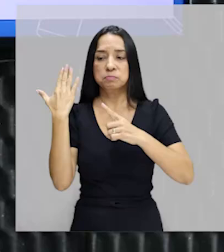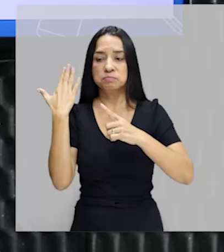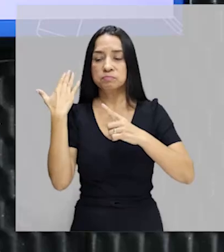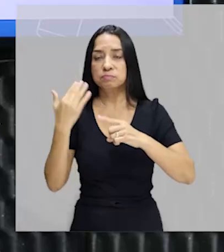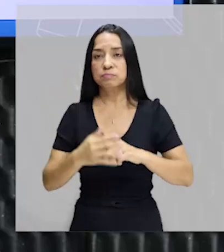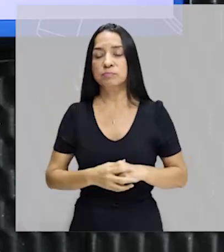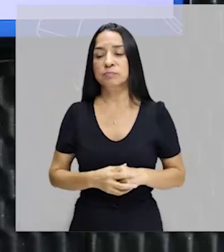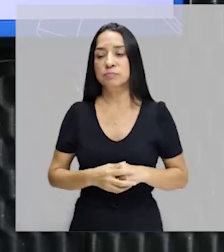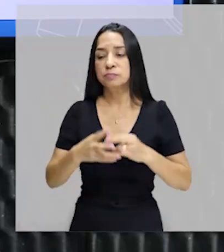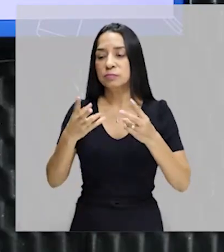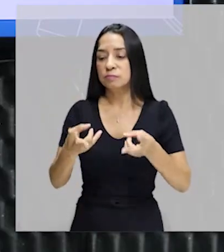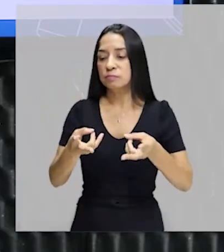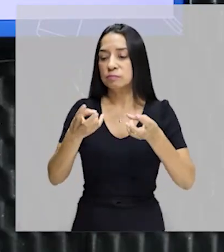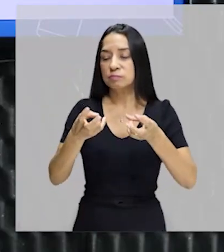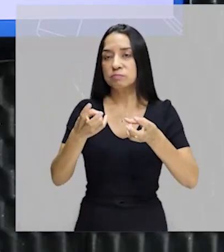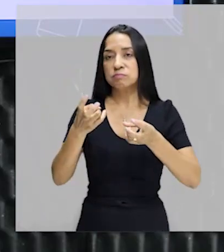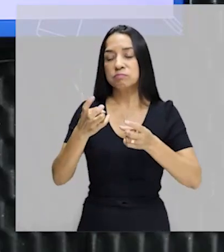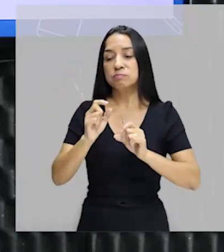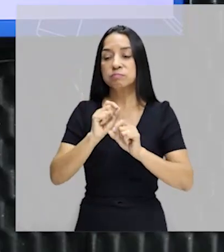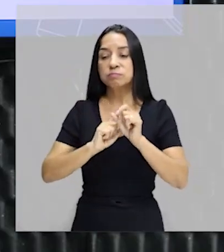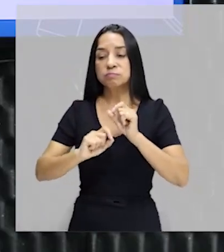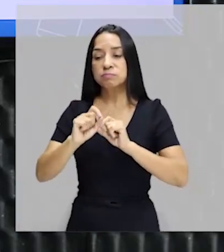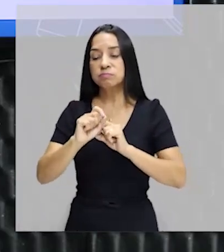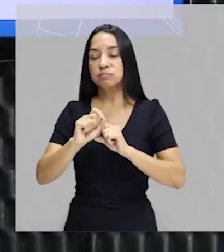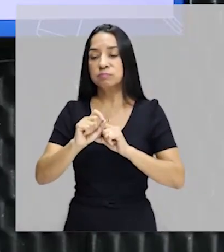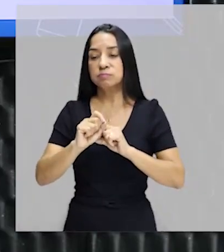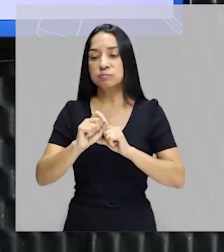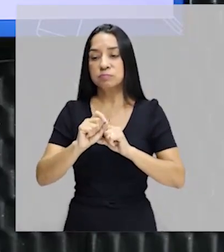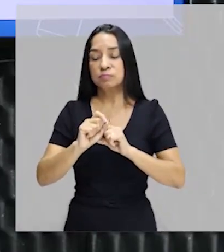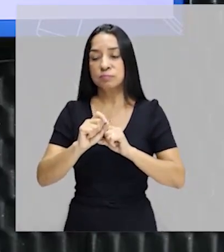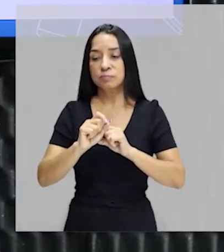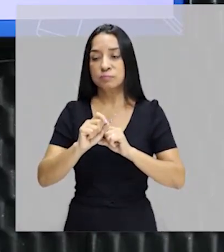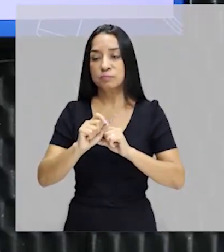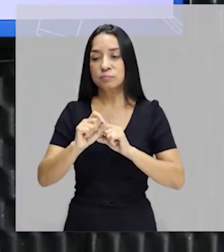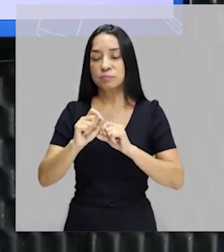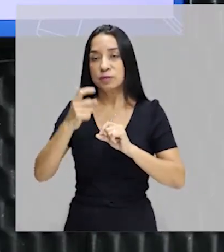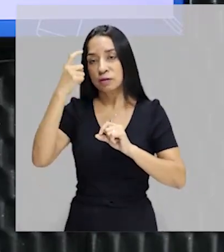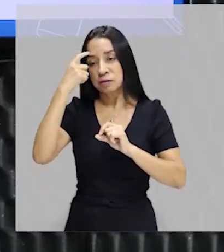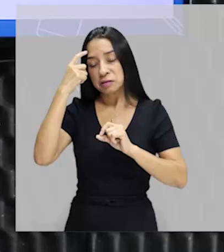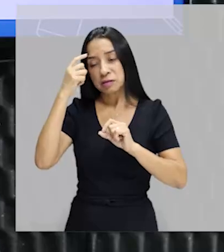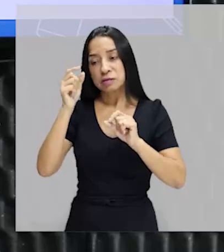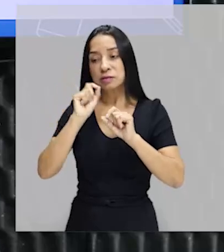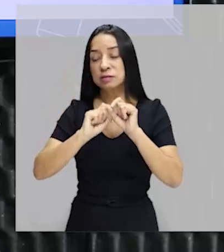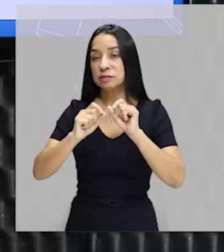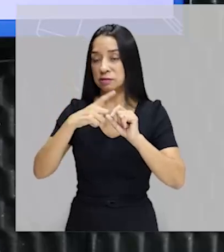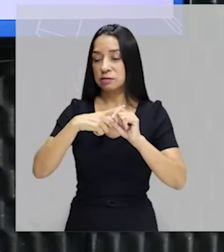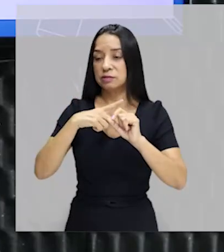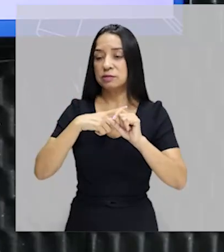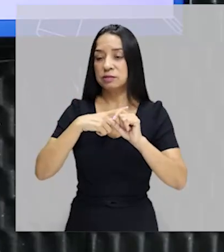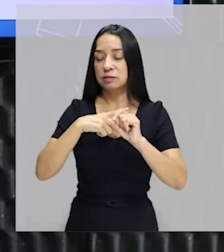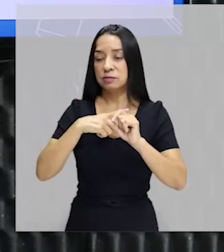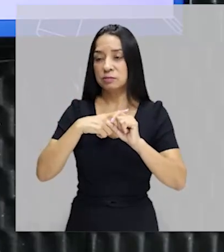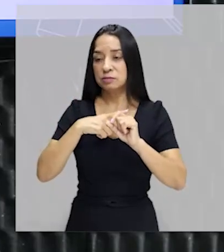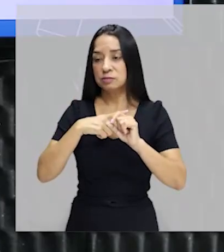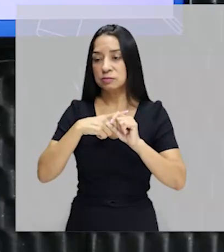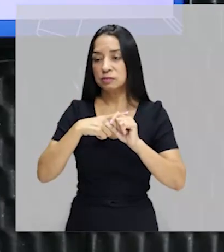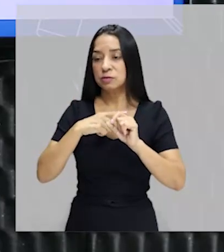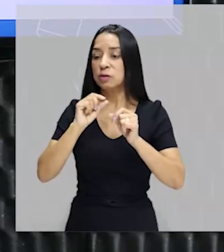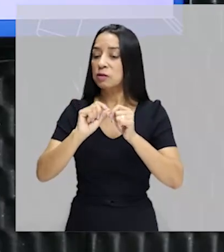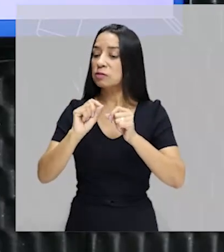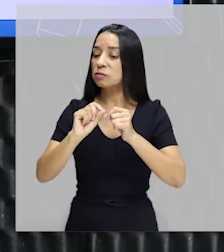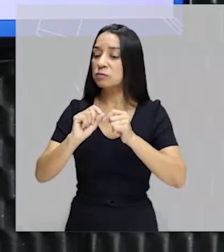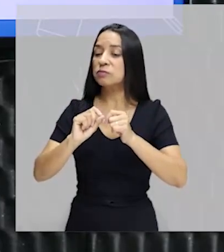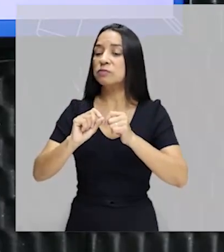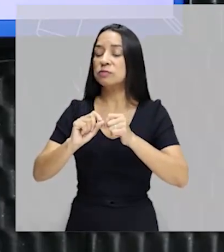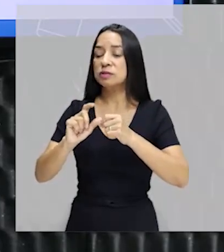Observe que a ideia que se tem de que cumprir um papel,